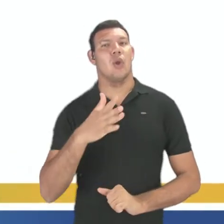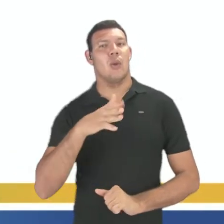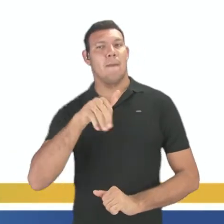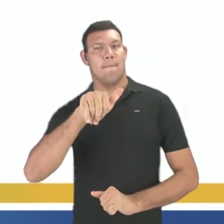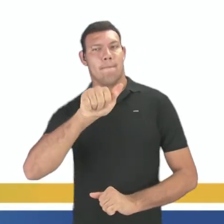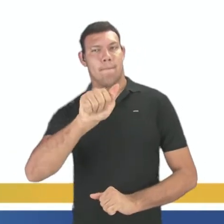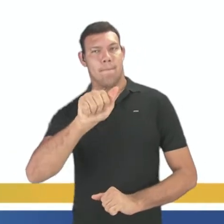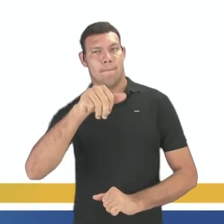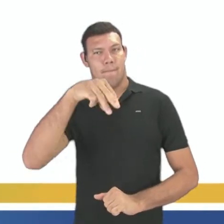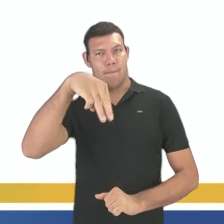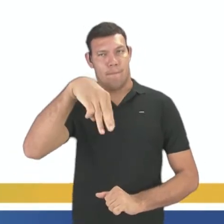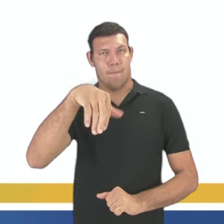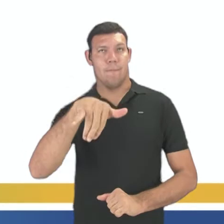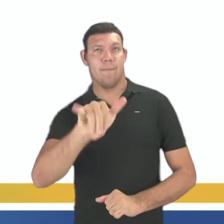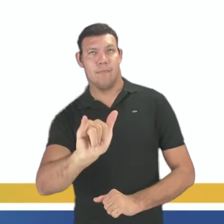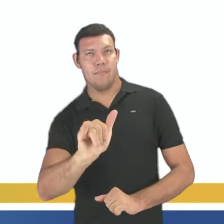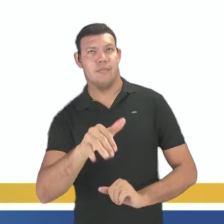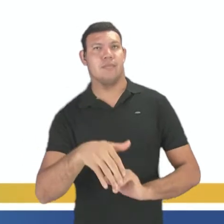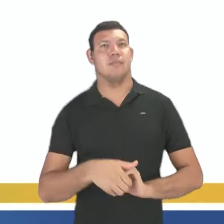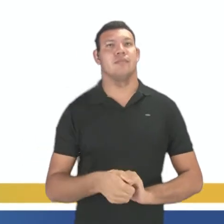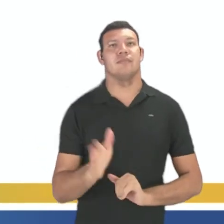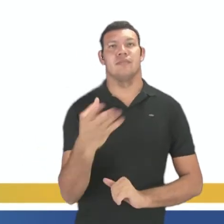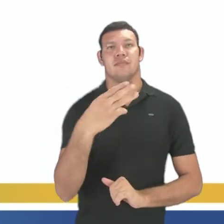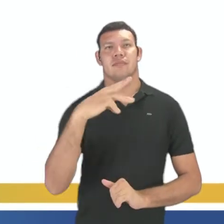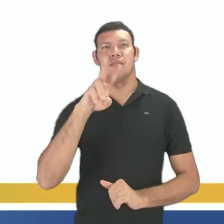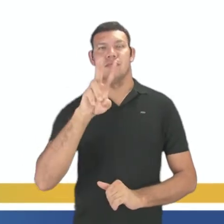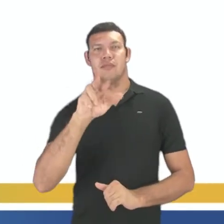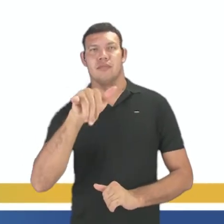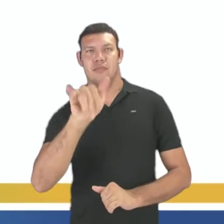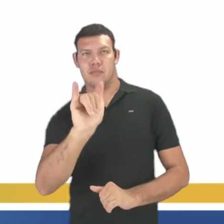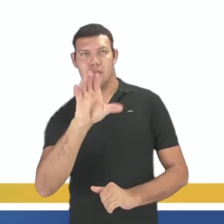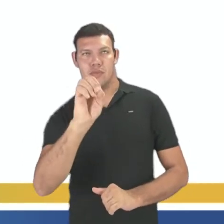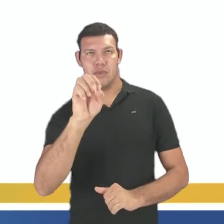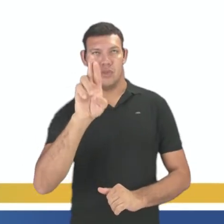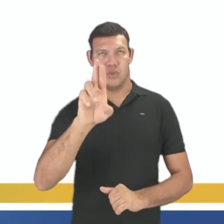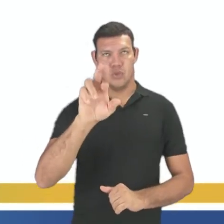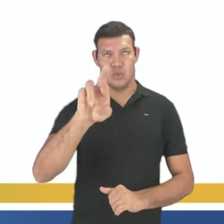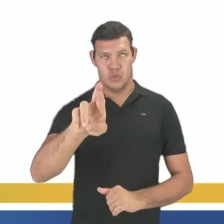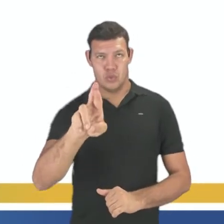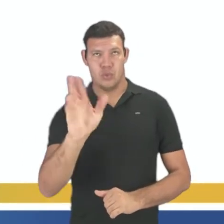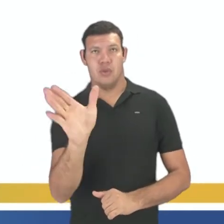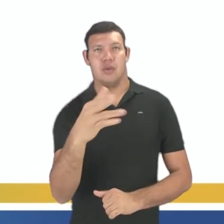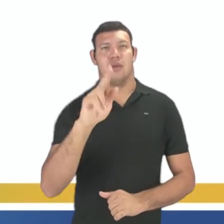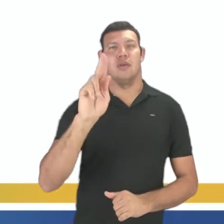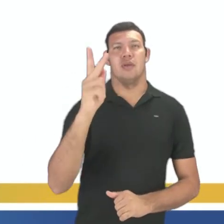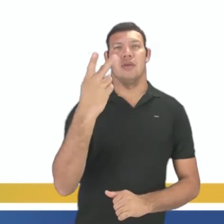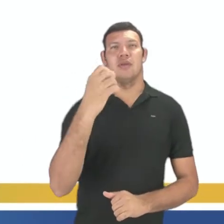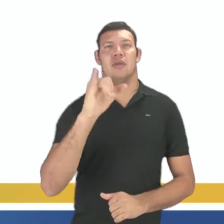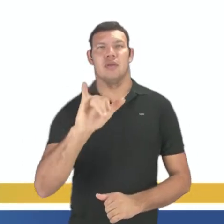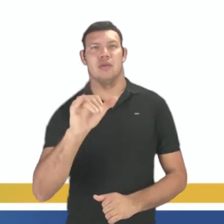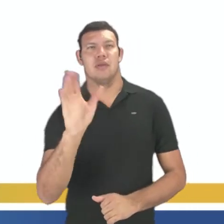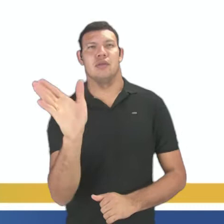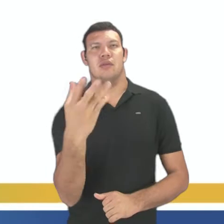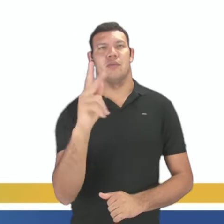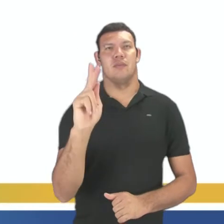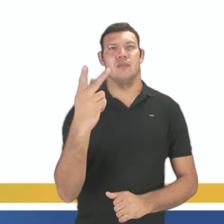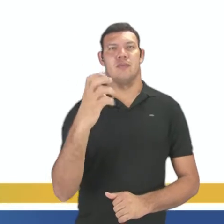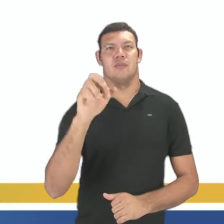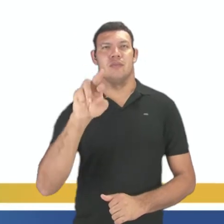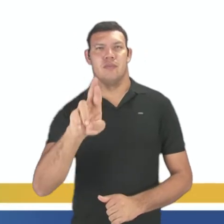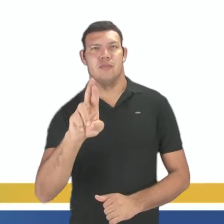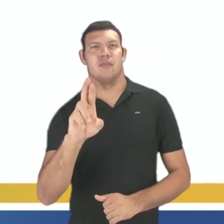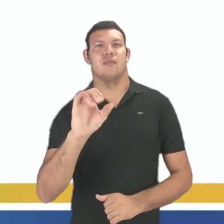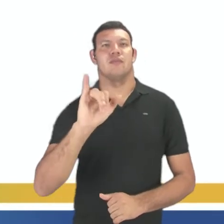its, ours, theirs, ok? Mine. Olha como o inglês é bem mais simples, não é? O português